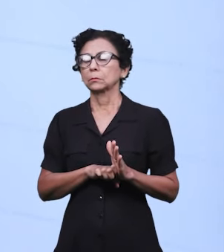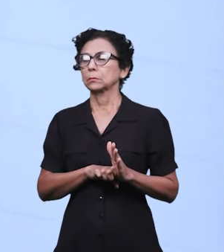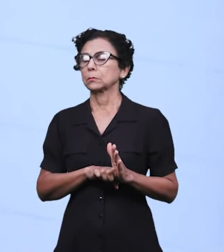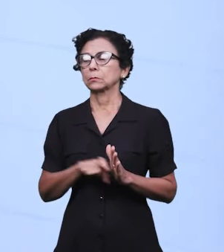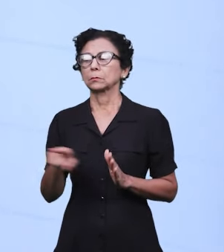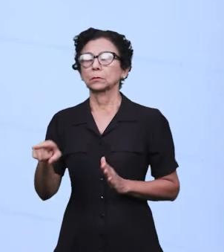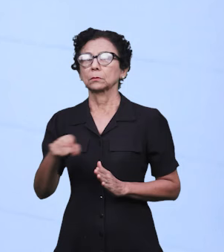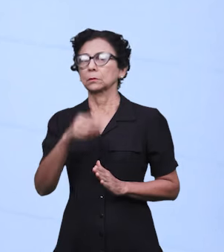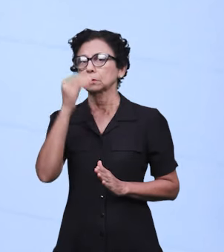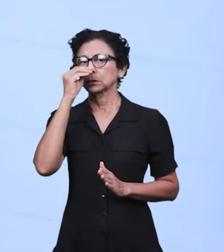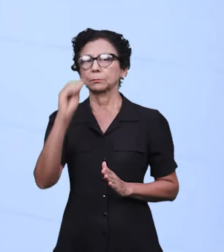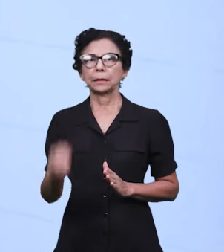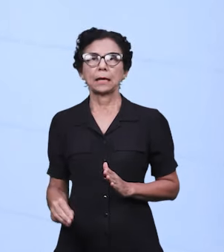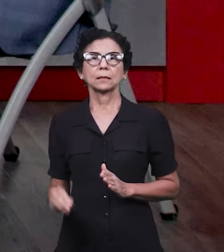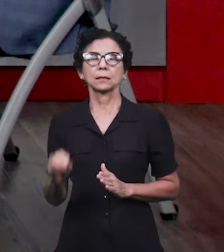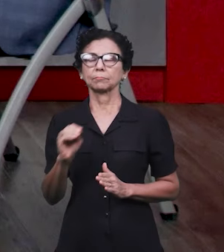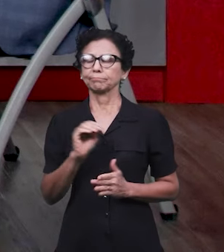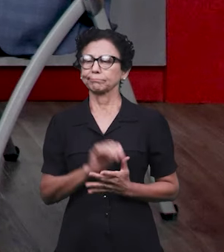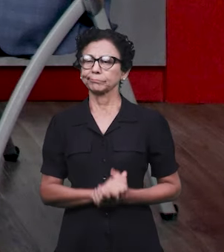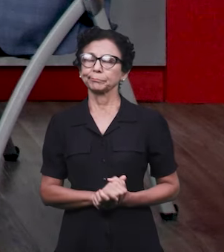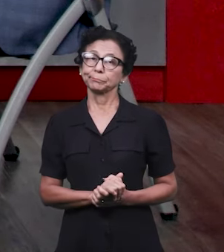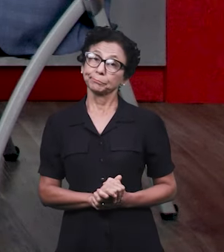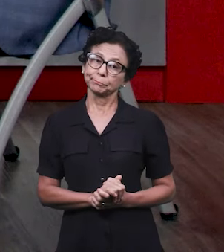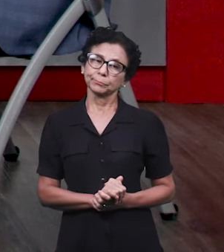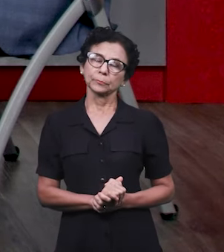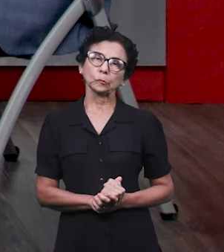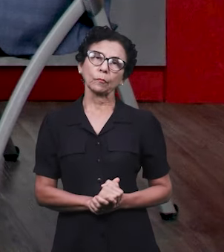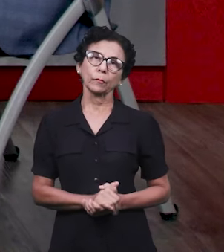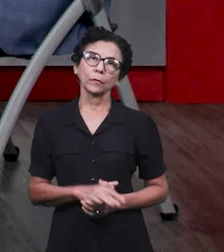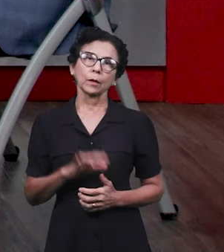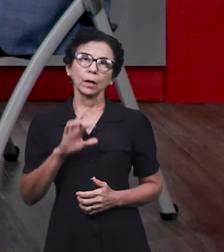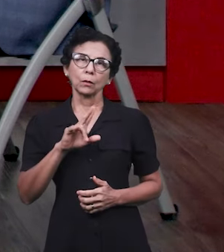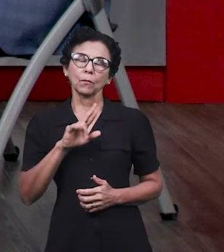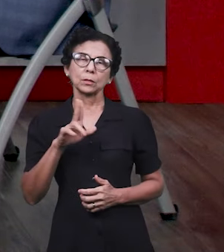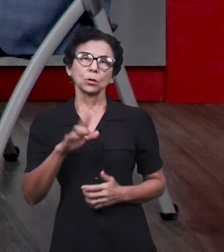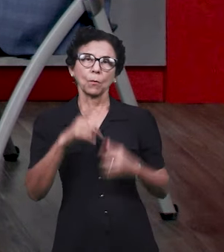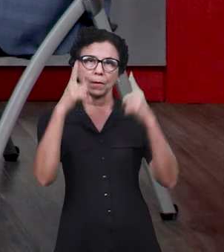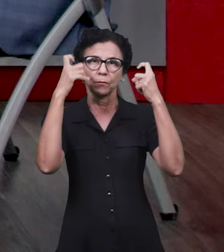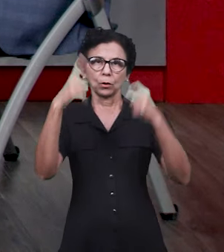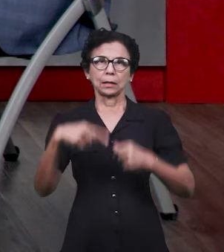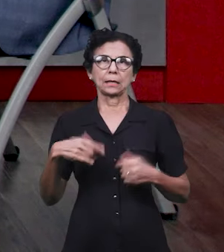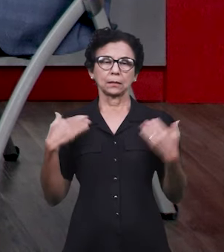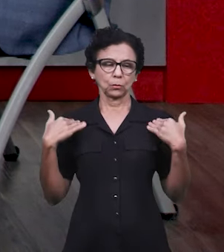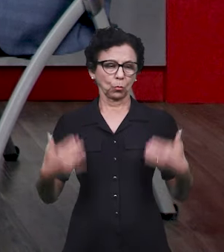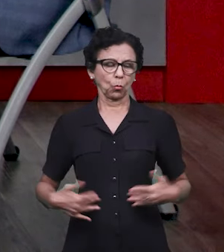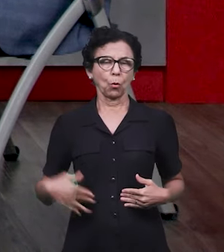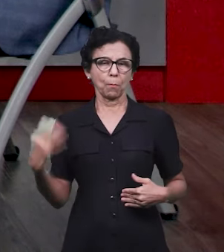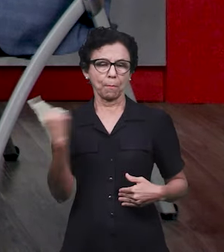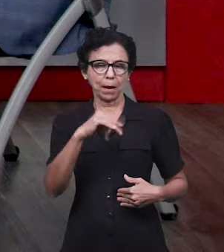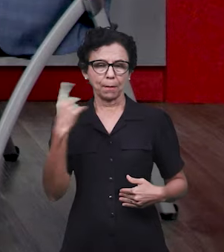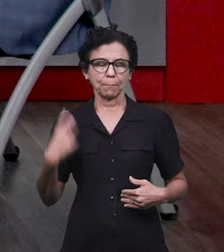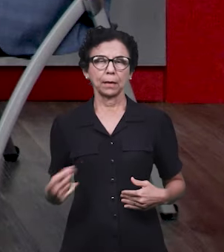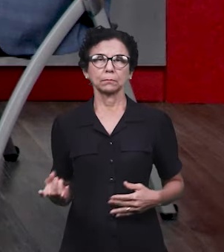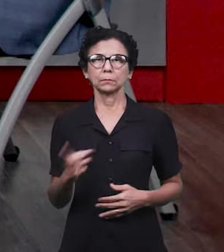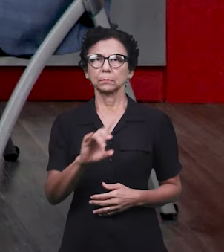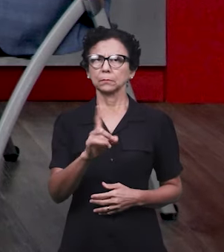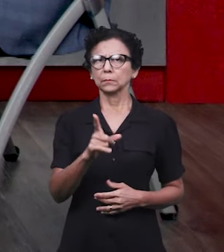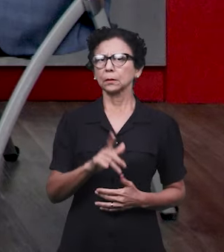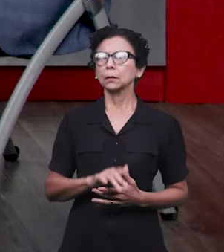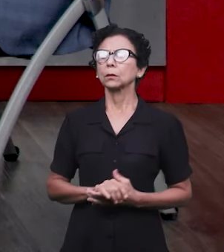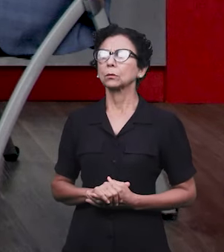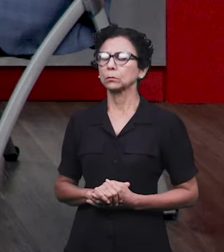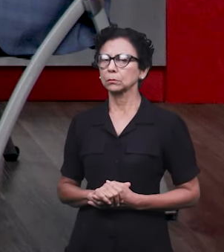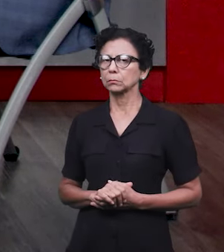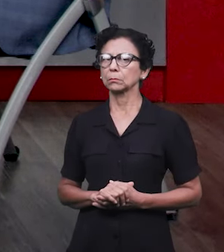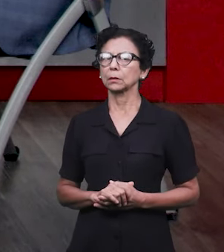física, mas é uma violência psíquica. Exatamente. E é preciso que não só a família, mas como a